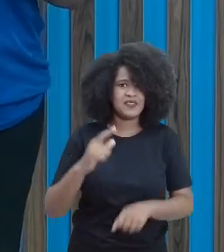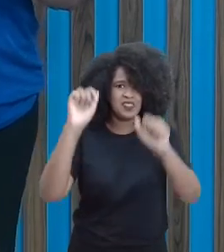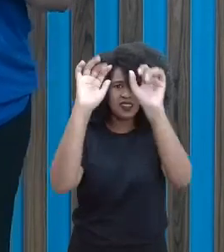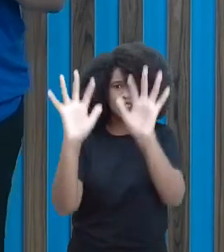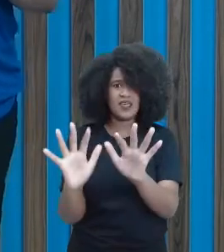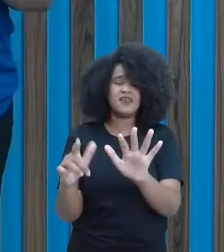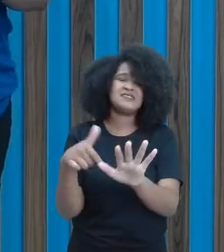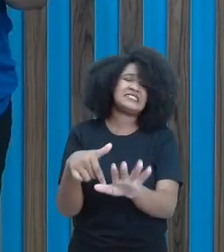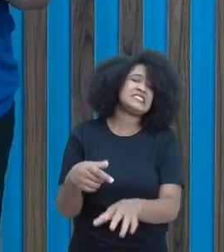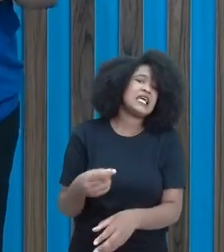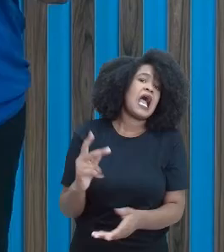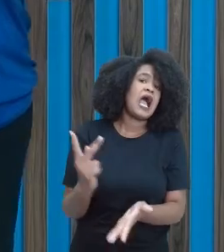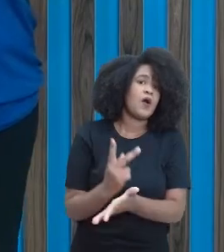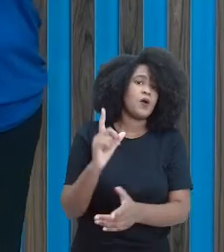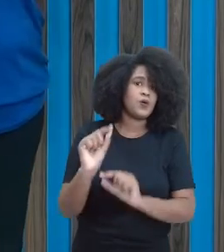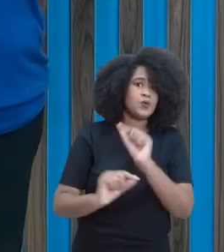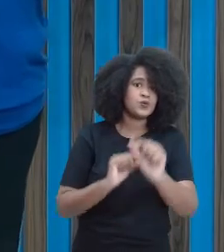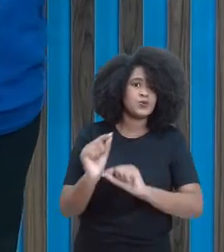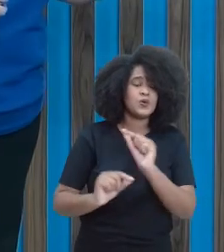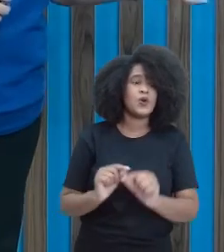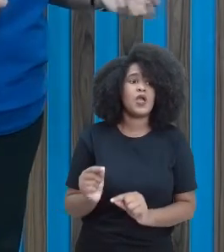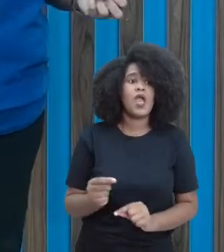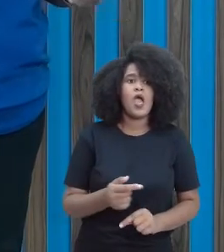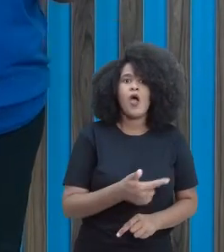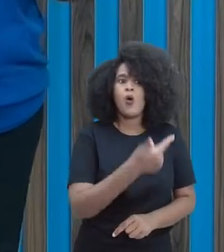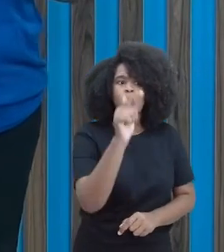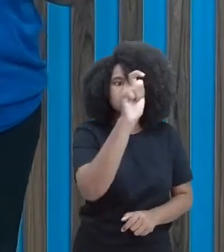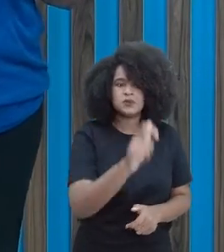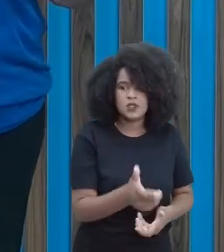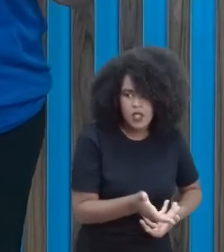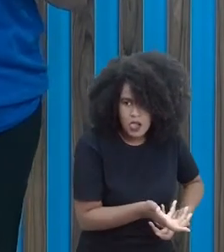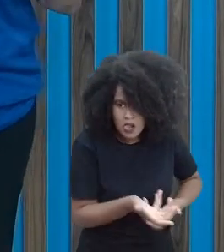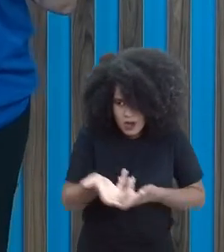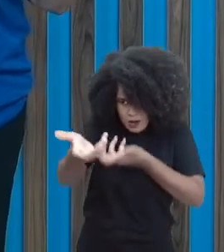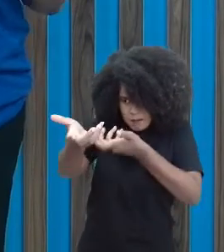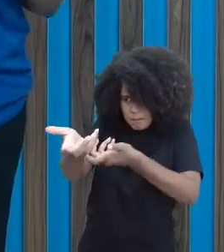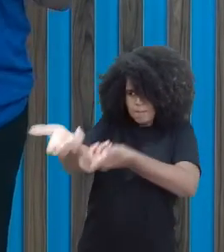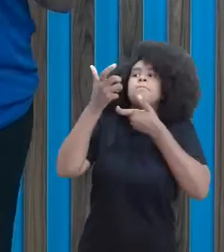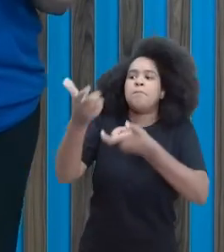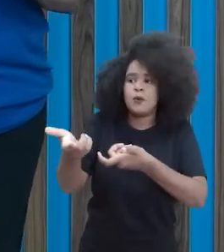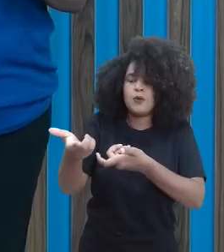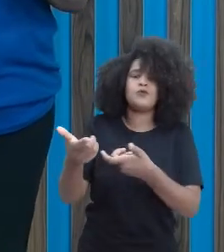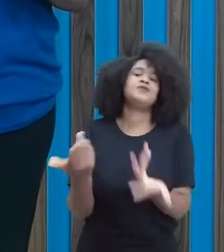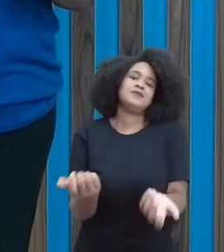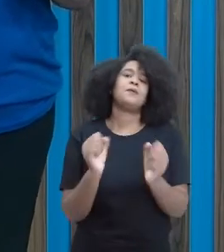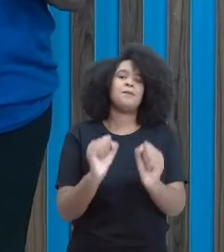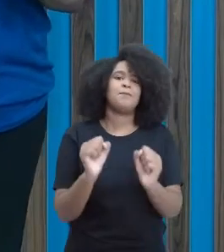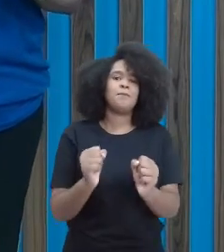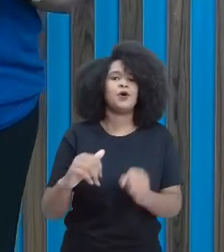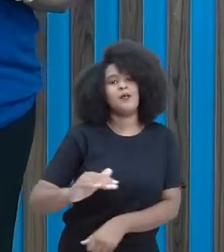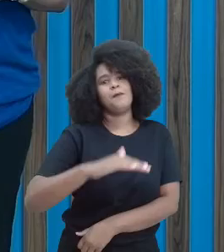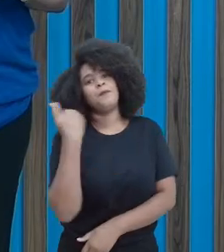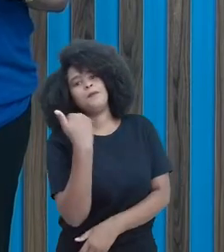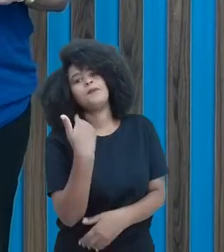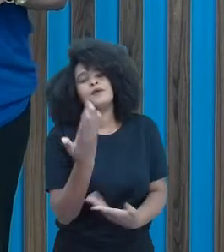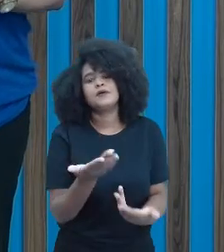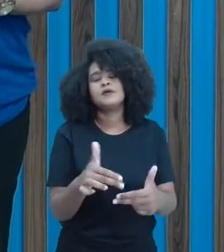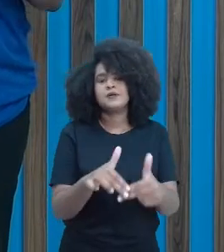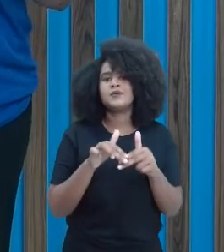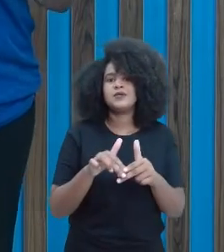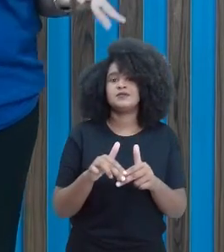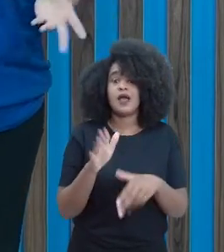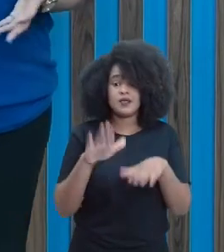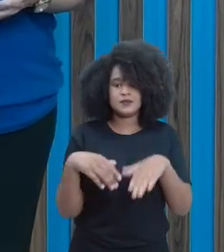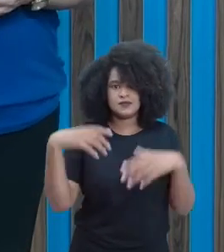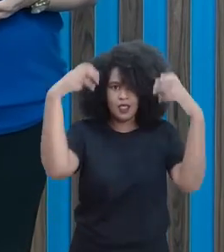neve, a probabilidade dele ser caçado por algum motivo, né? De sofrer essa pressão ambiental aí e chegar a ser